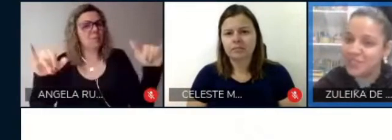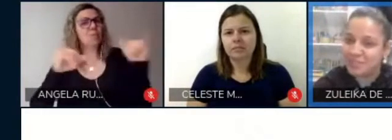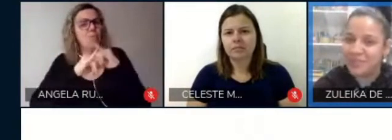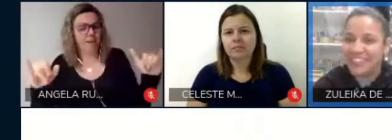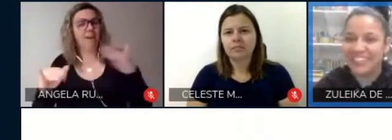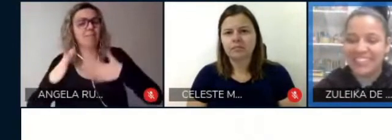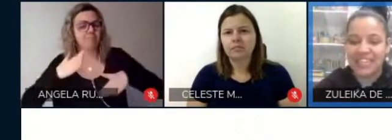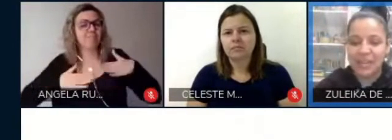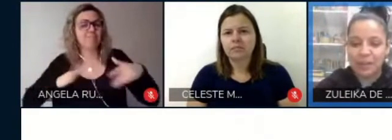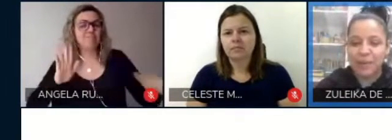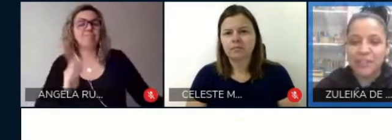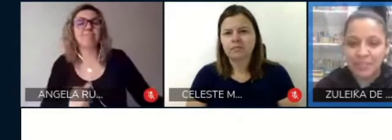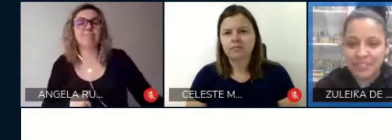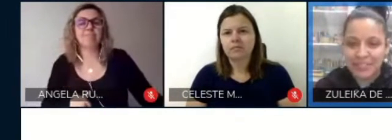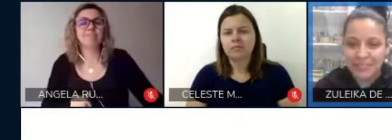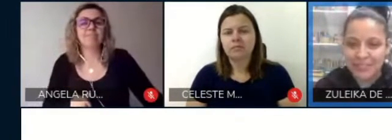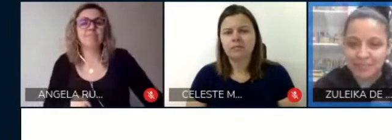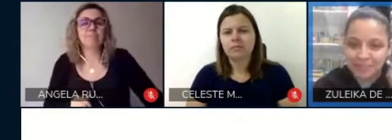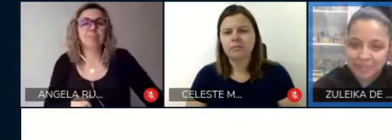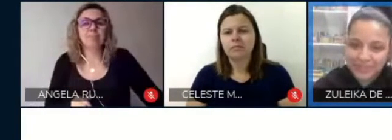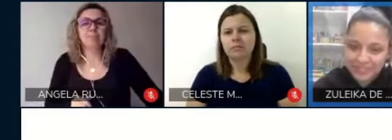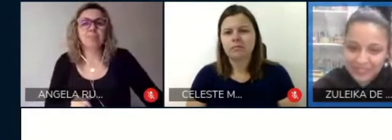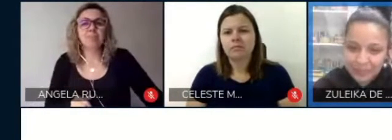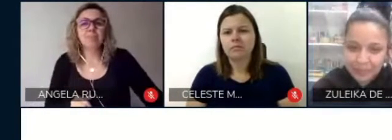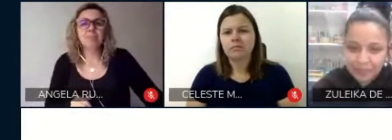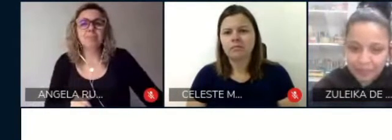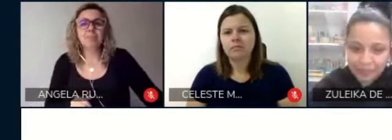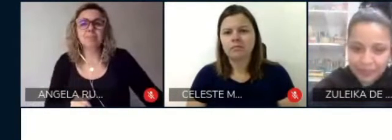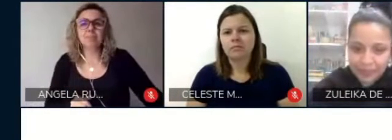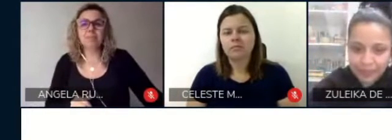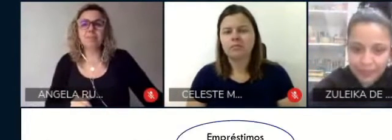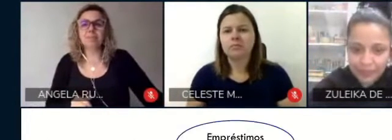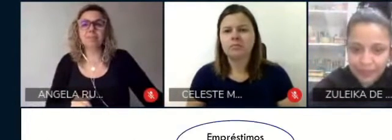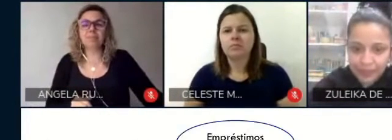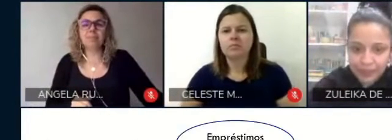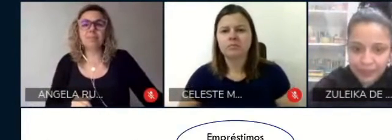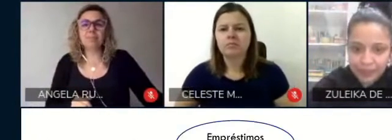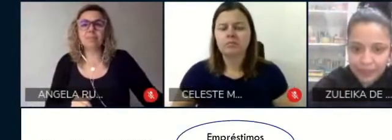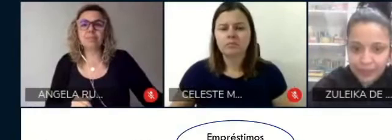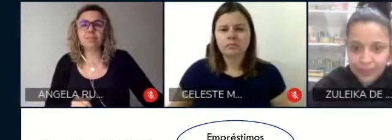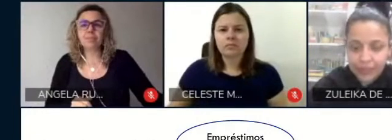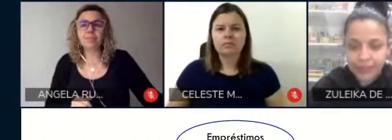isso atualizadíssimo, né? Pode passar, Luísa.